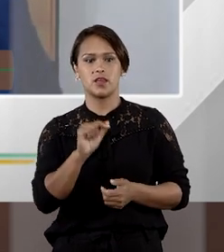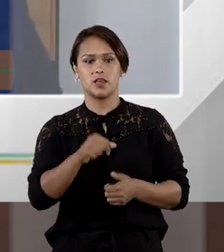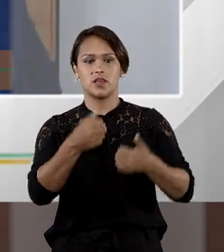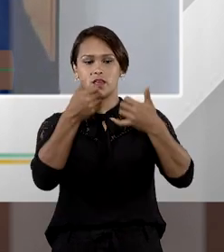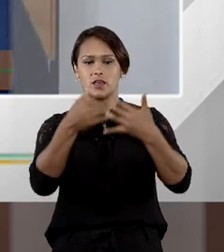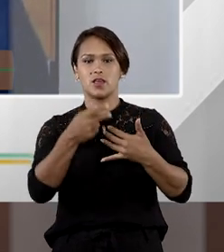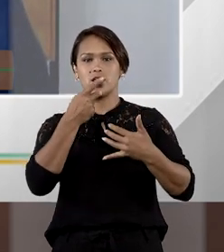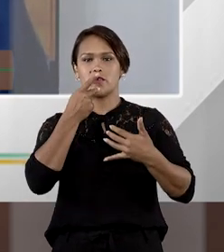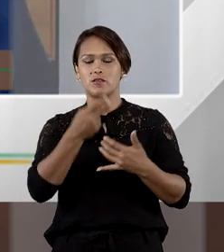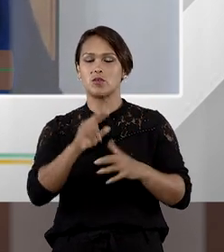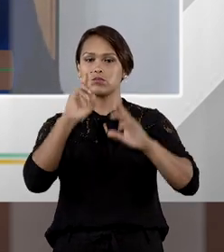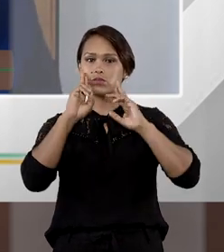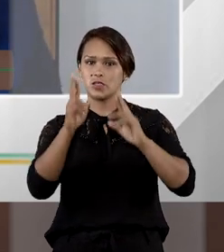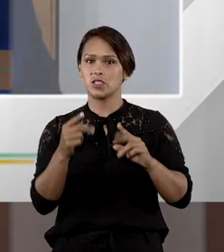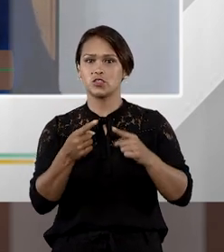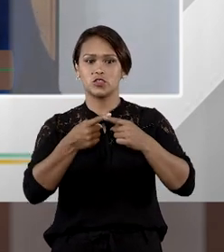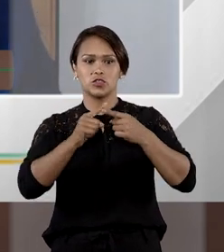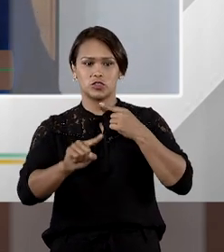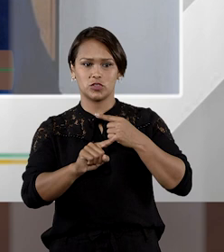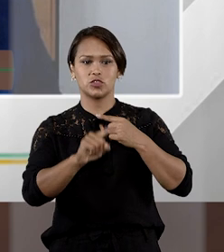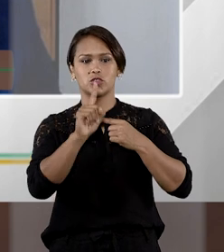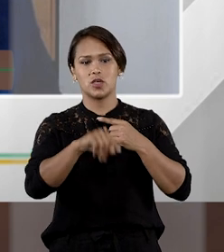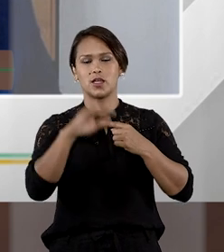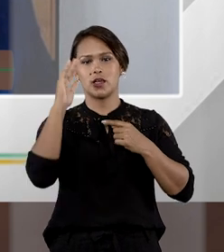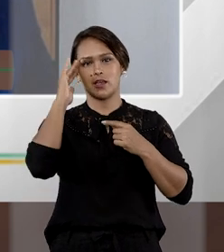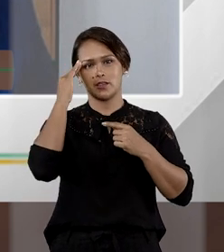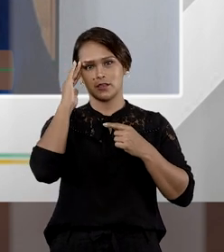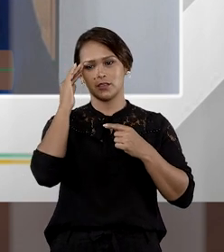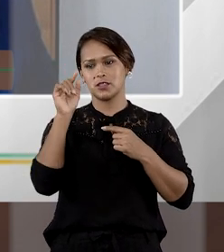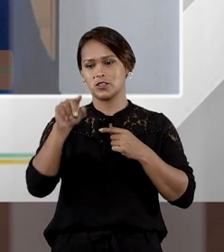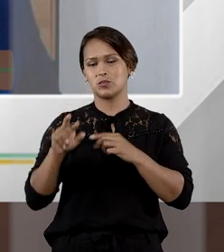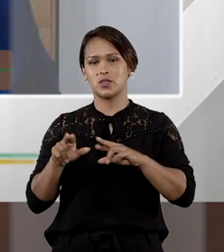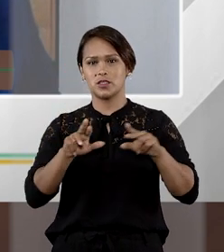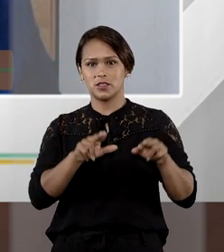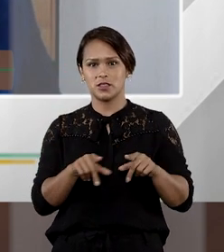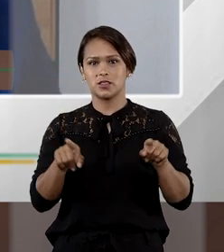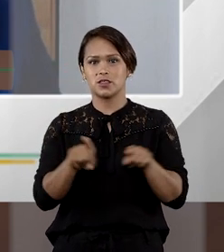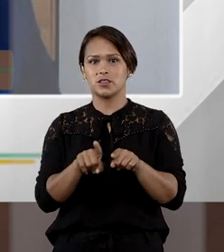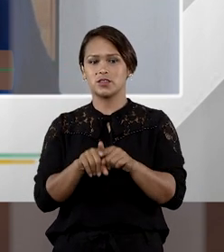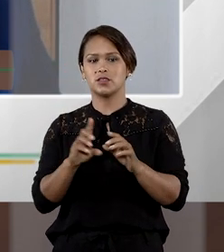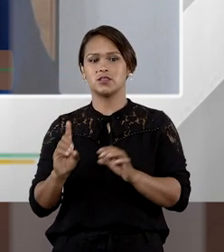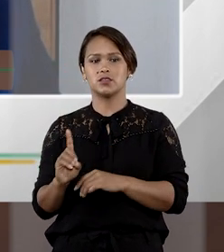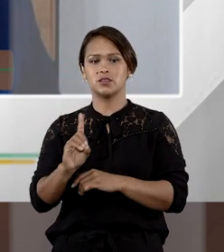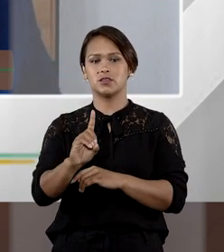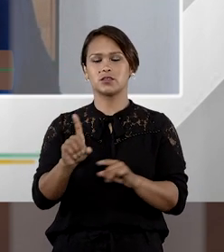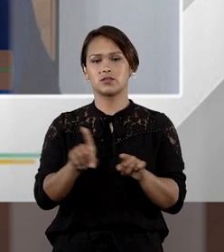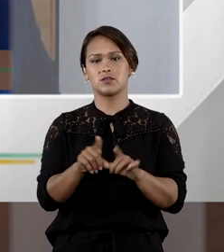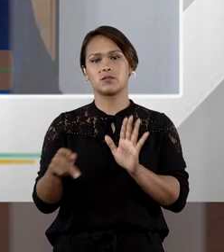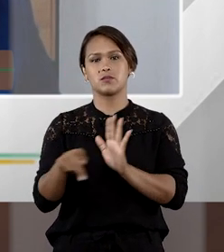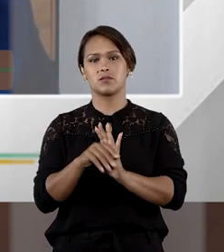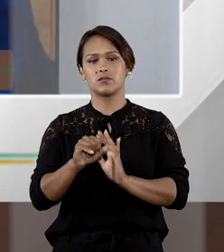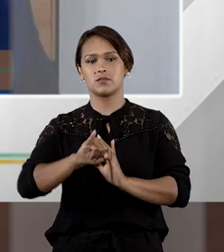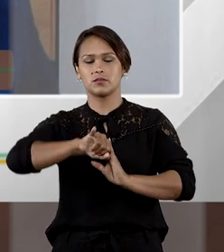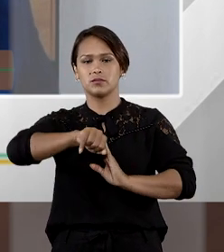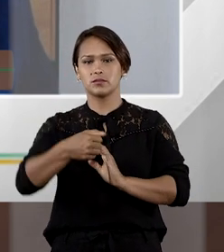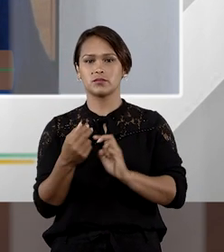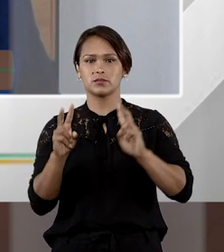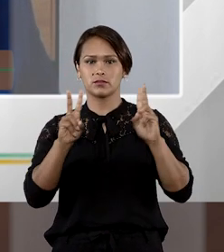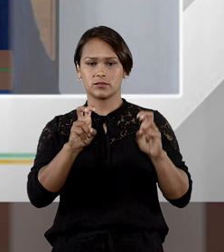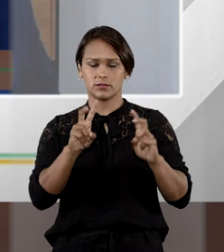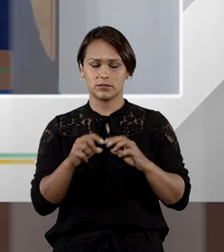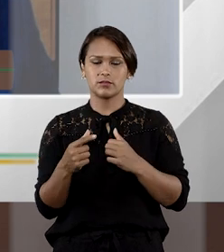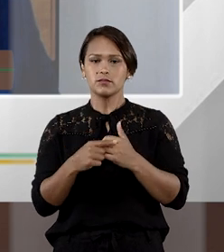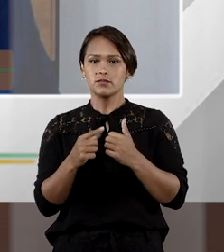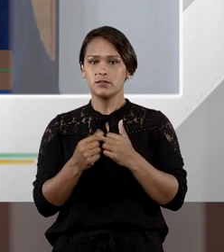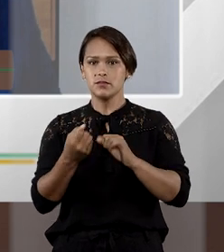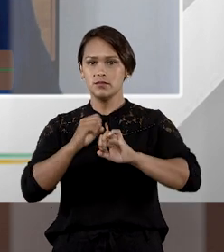vou, com devido respeito, discordar da interpretação até majoritária da doutrina e do próprio STJ sobre o tema. O